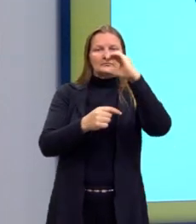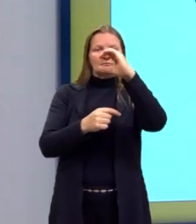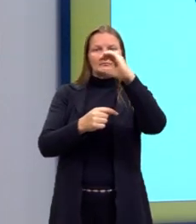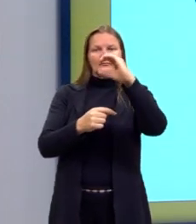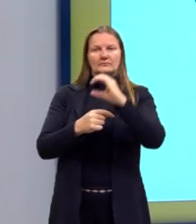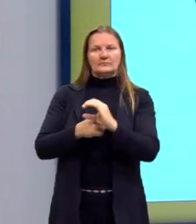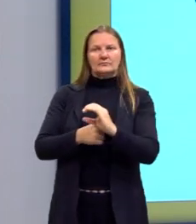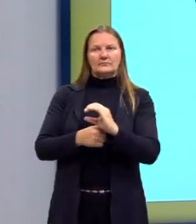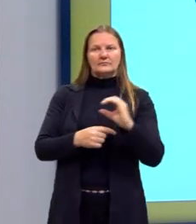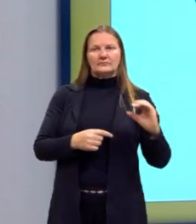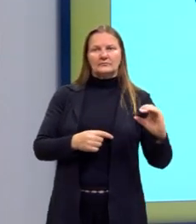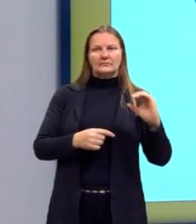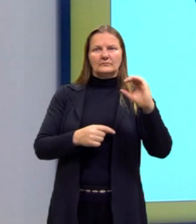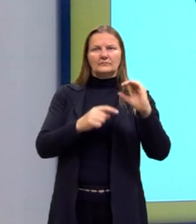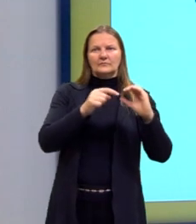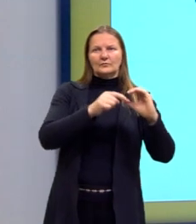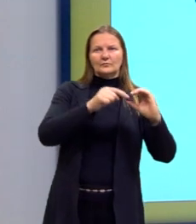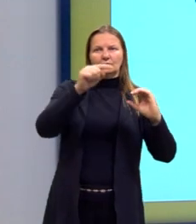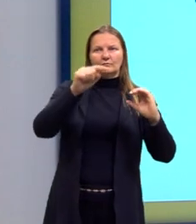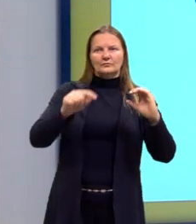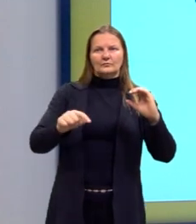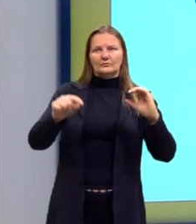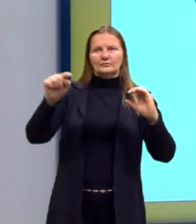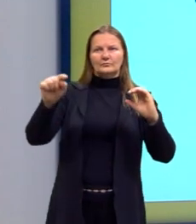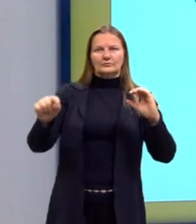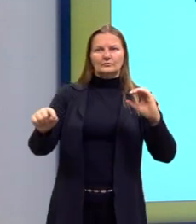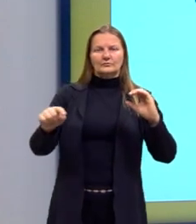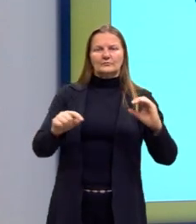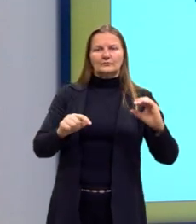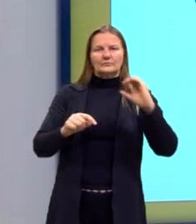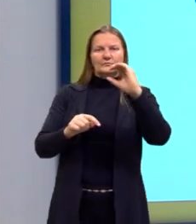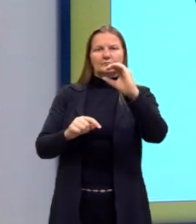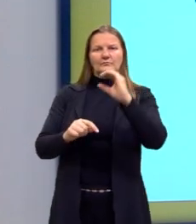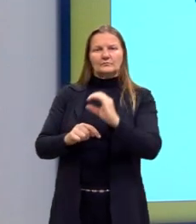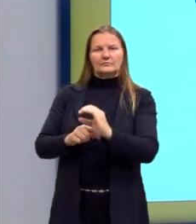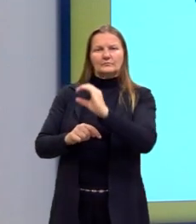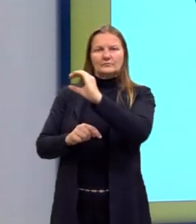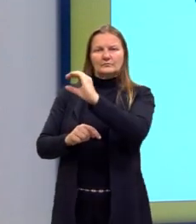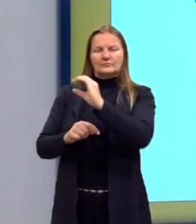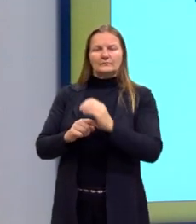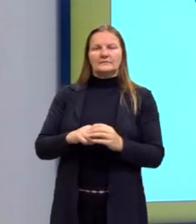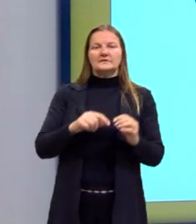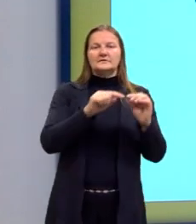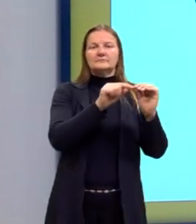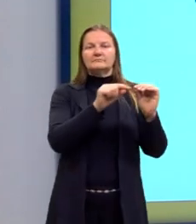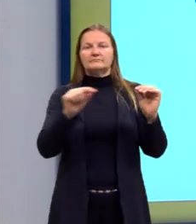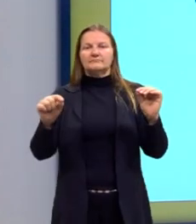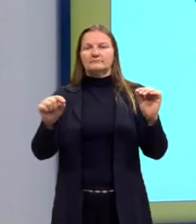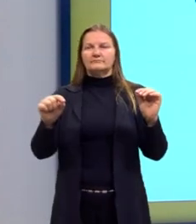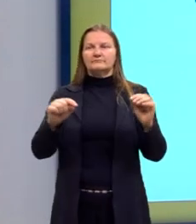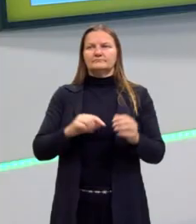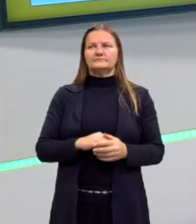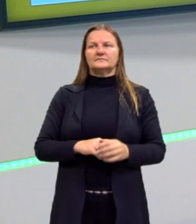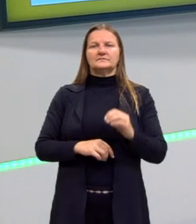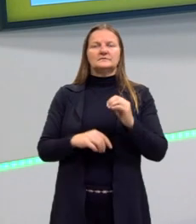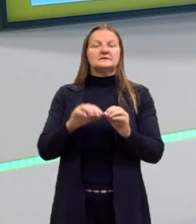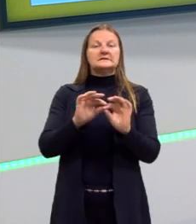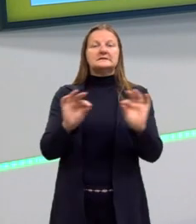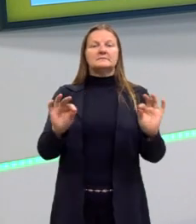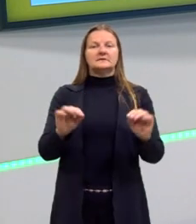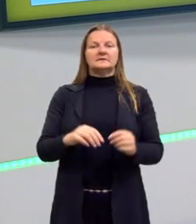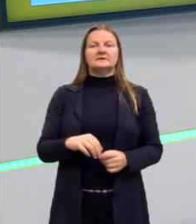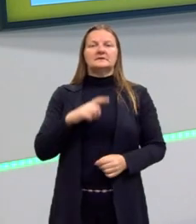carbono aqui eu tenho carbono outro outro outro outro se eu tenho somente um risco significa que é uma ligação simples